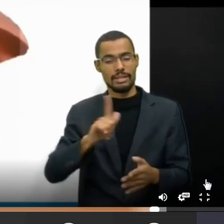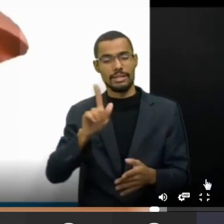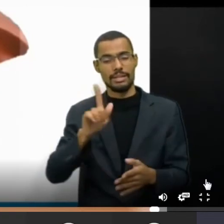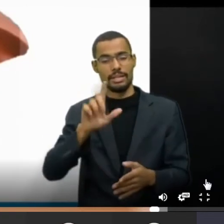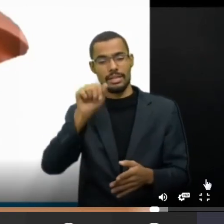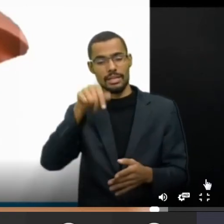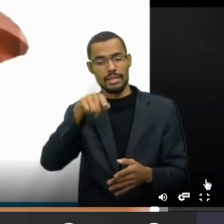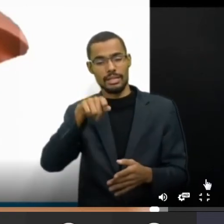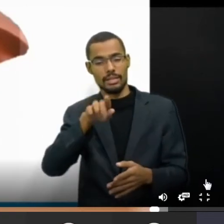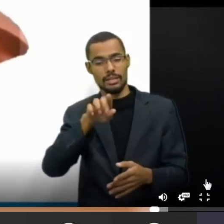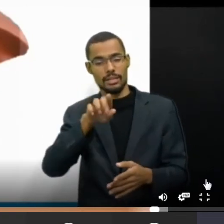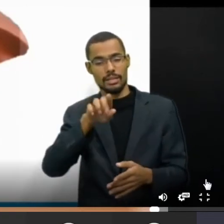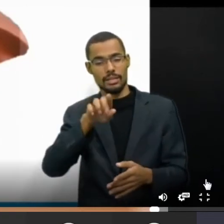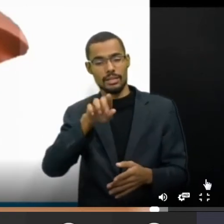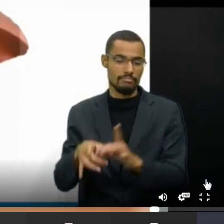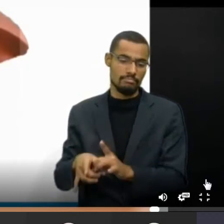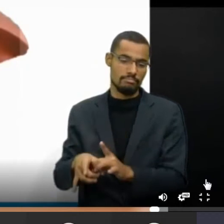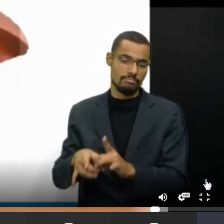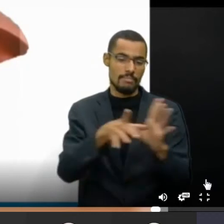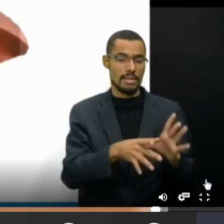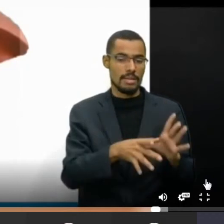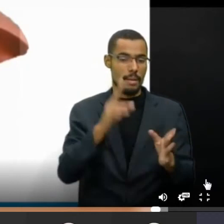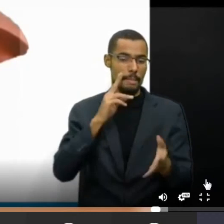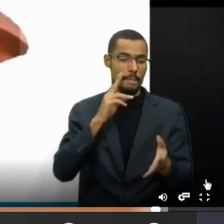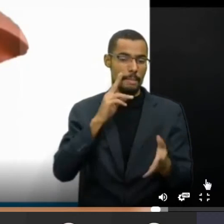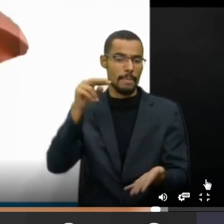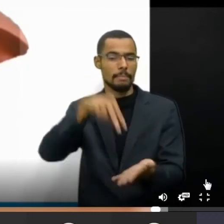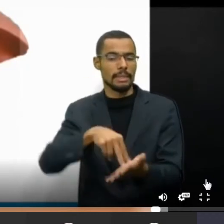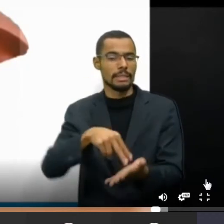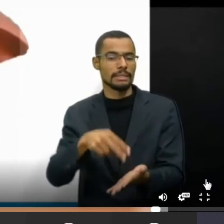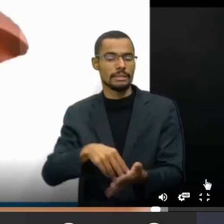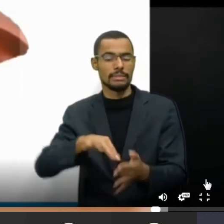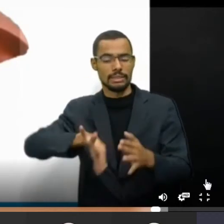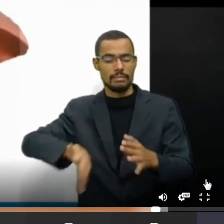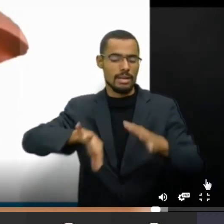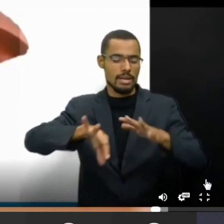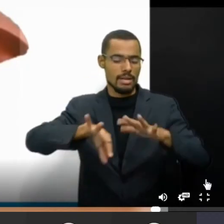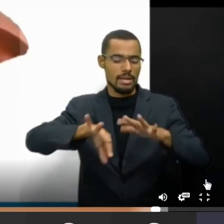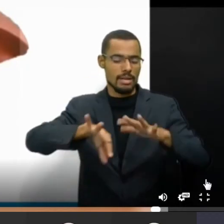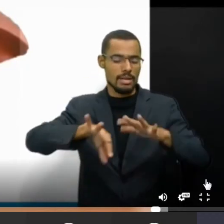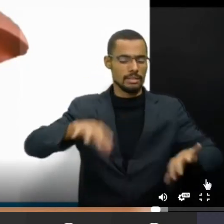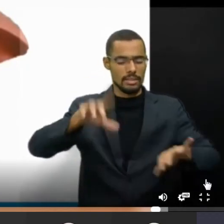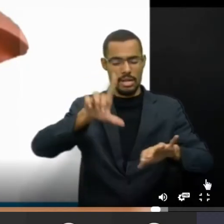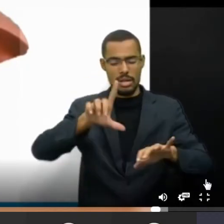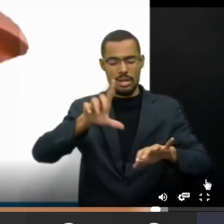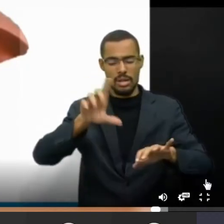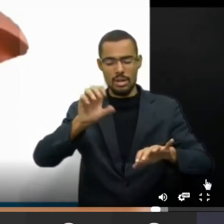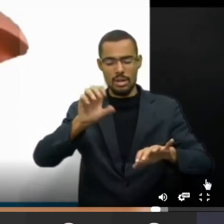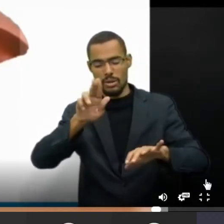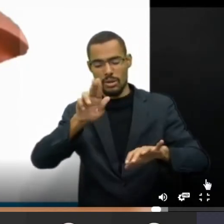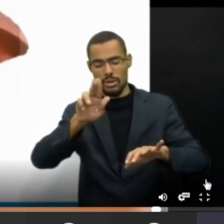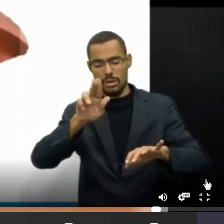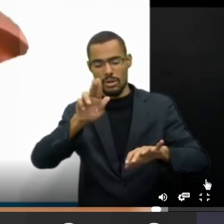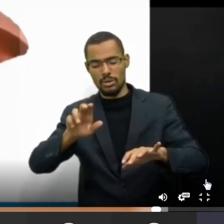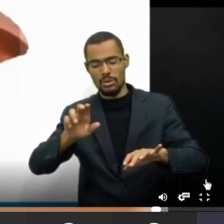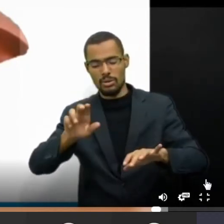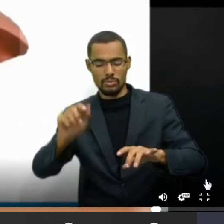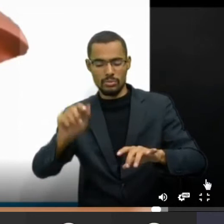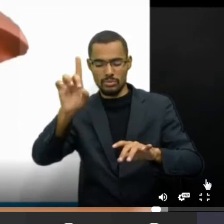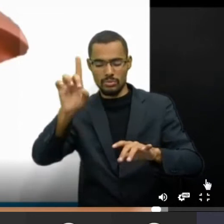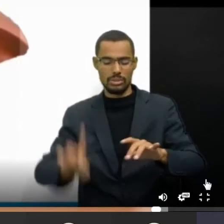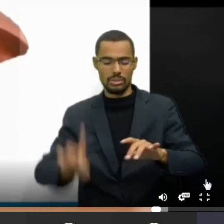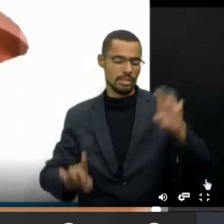glândula. E participando aqui, né, de uma divisão entre lobo direito e lobo esquerdo,